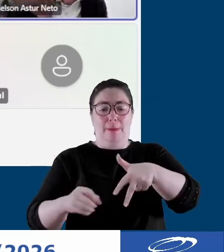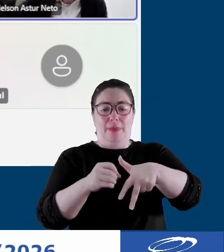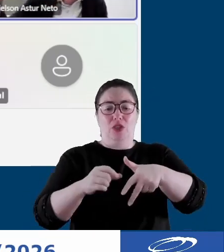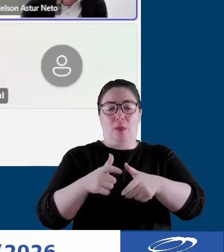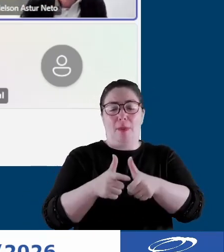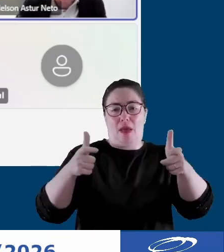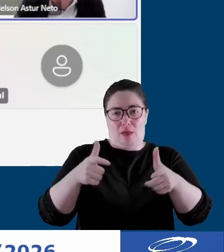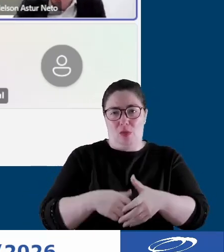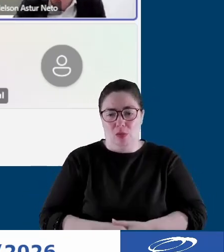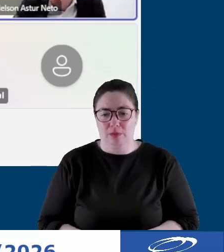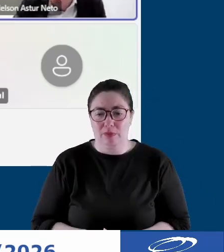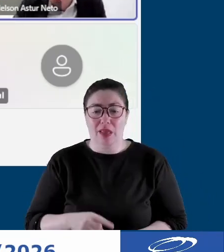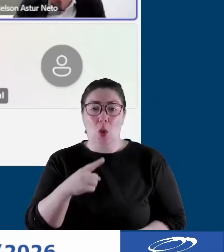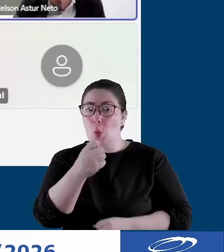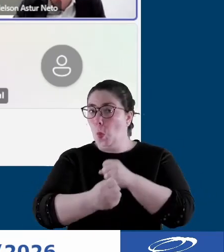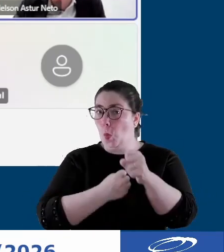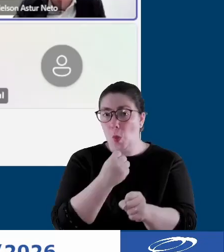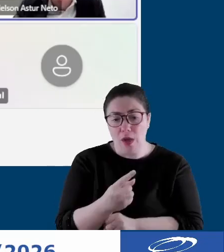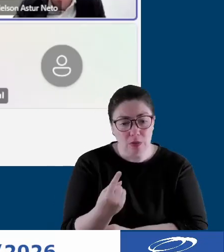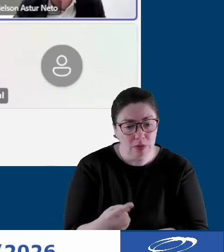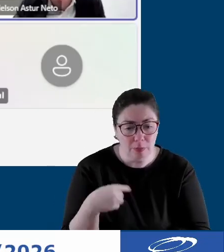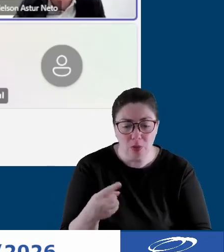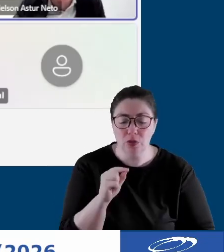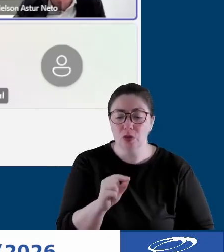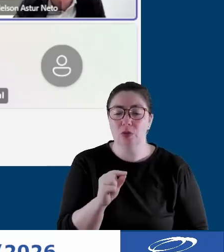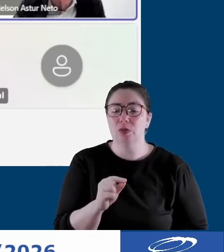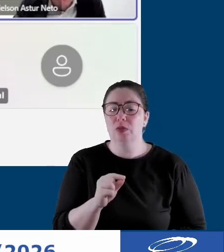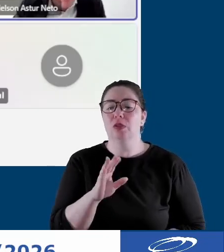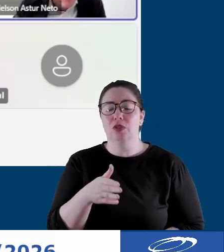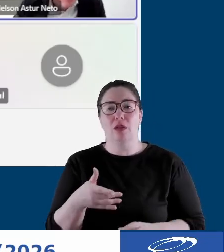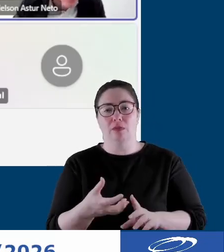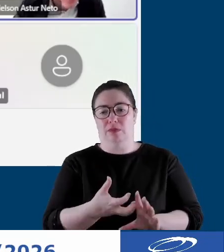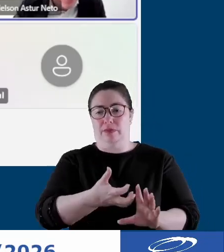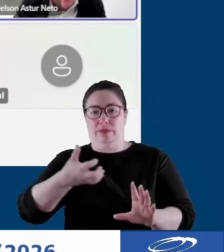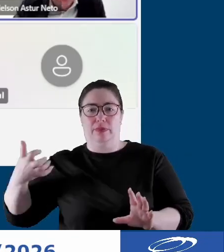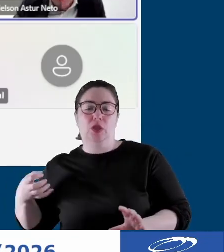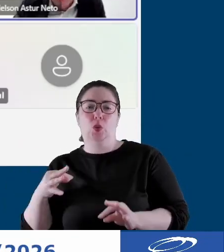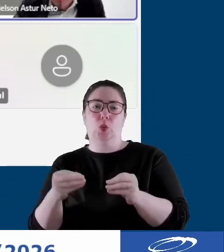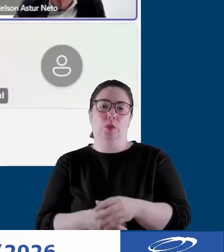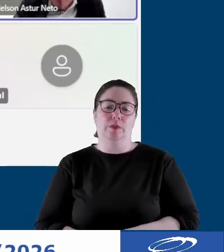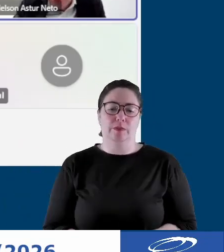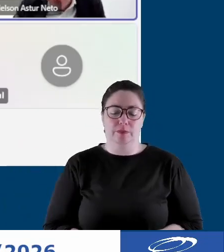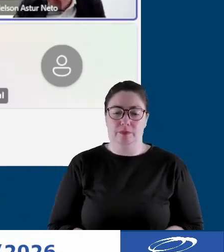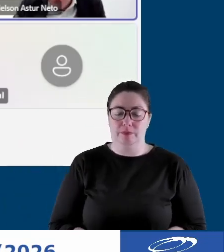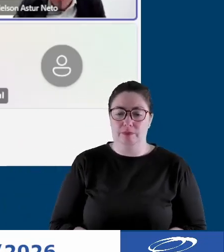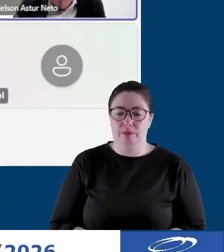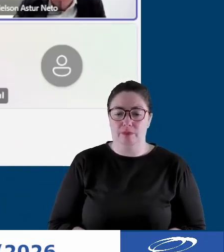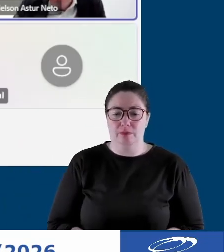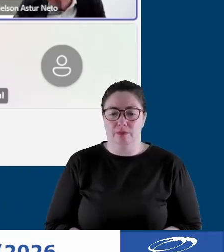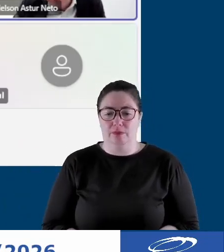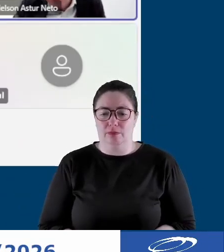depois de 1 ano, a retirada de todos os implantes posteriores e a resolução. Tá, último caso, acho que eu estou me estendendo aqui,